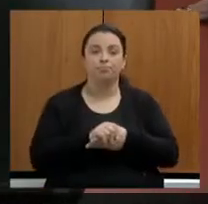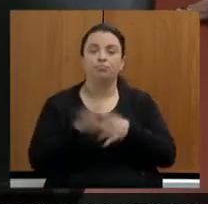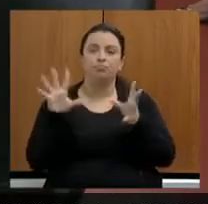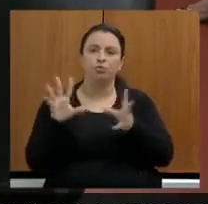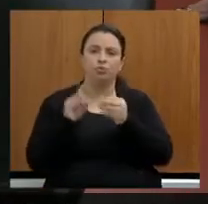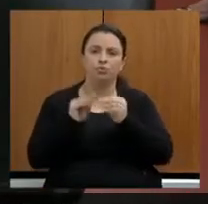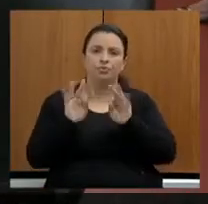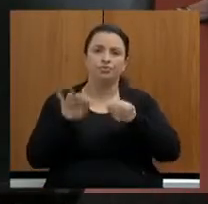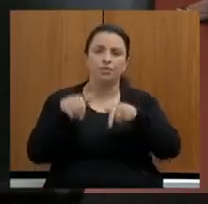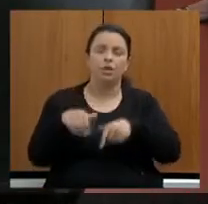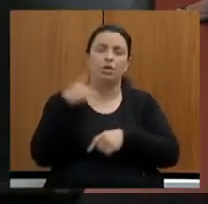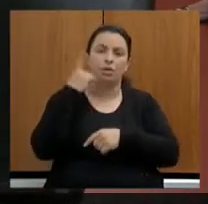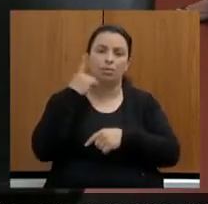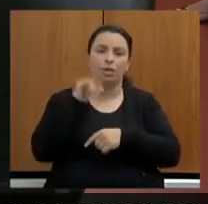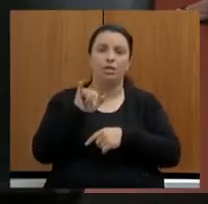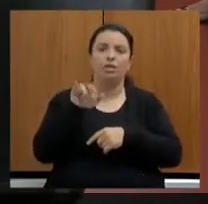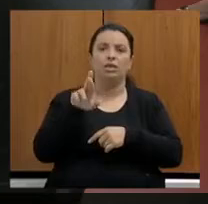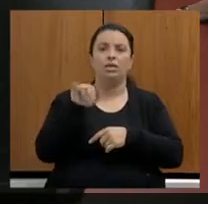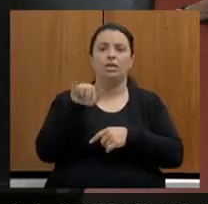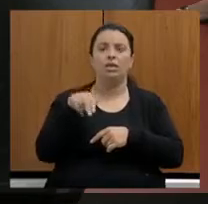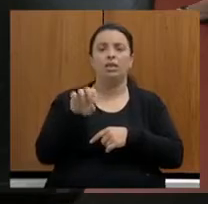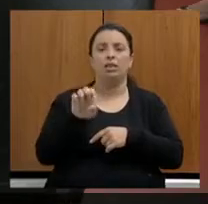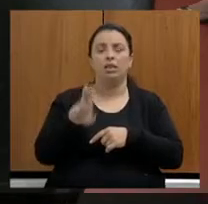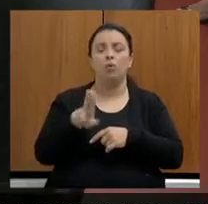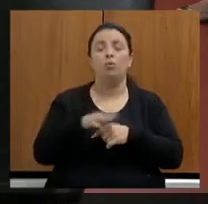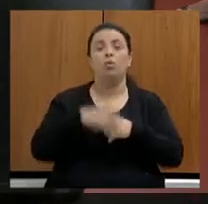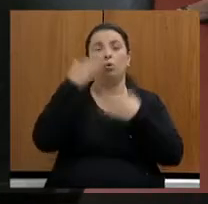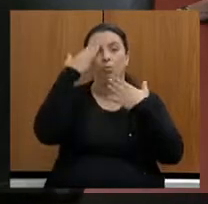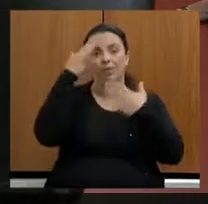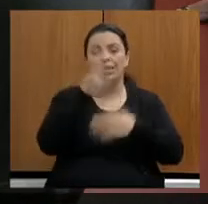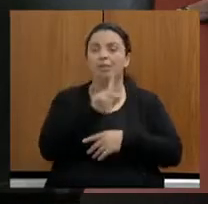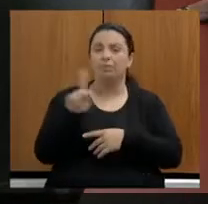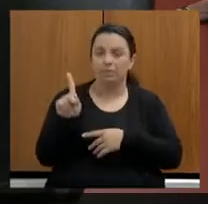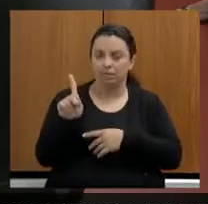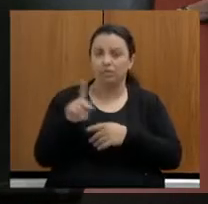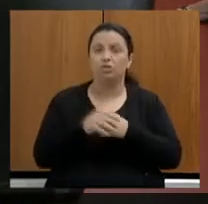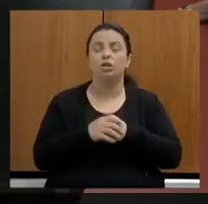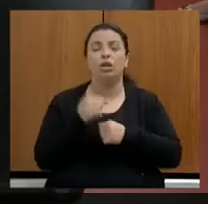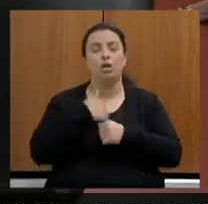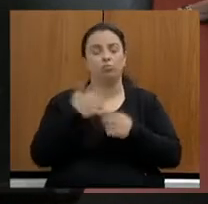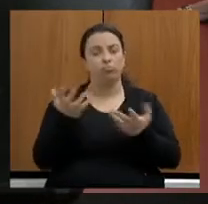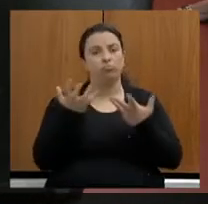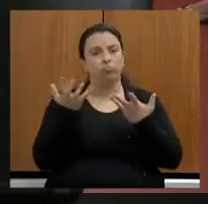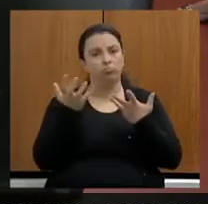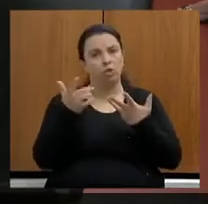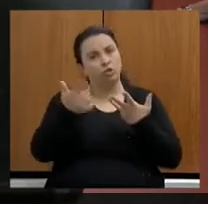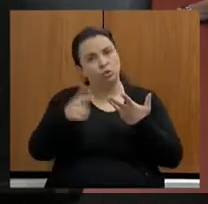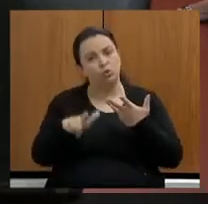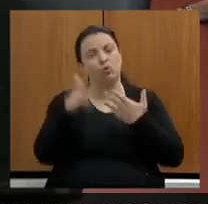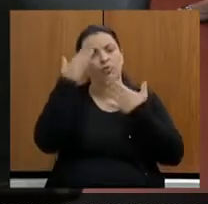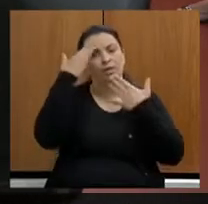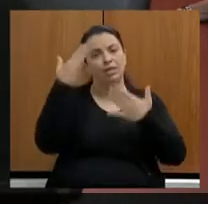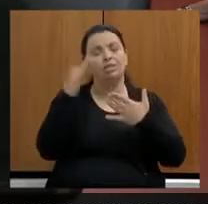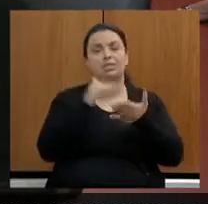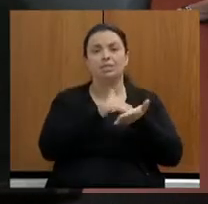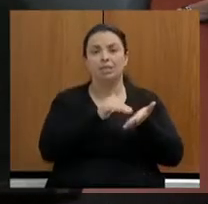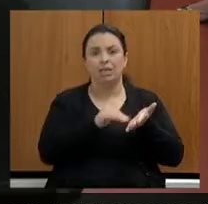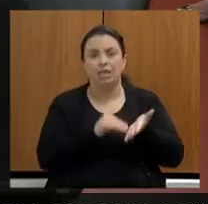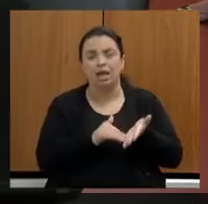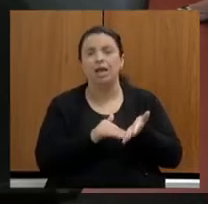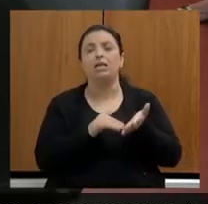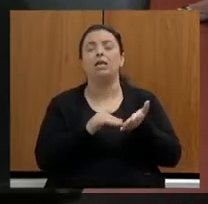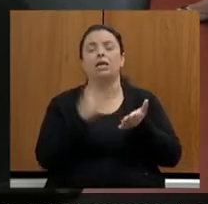considerações Deputado Professor Irineu Obrigado Presidente Eu quero mais uma vez aqui agradecer a secretária